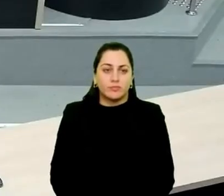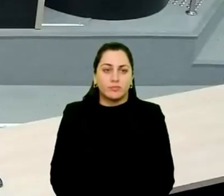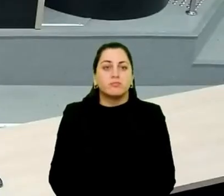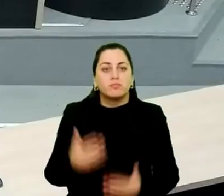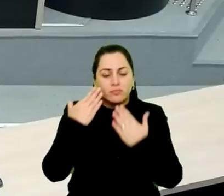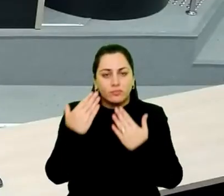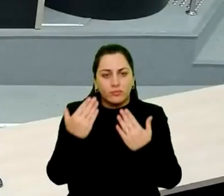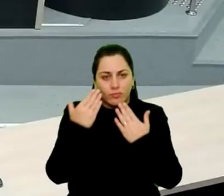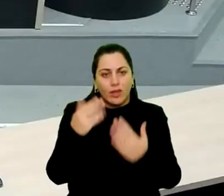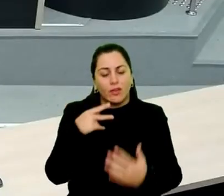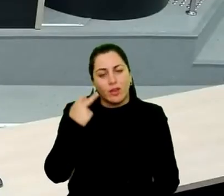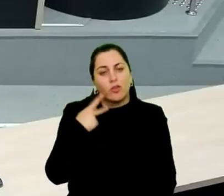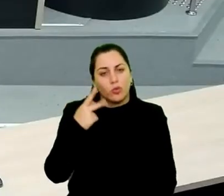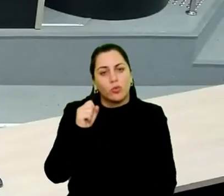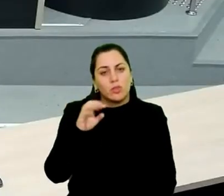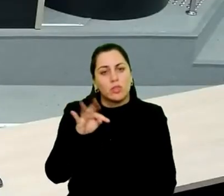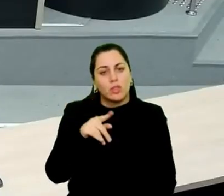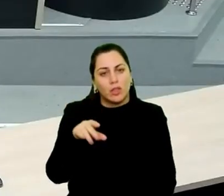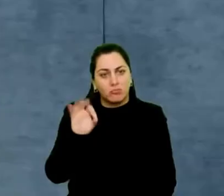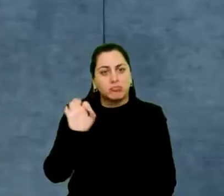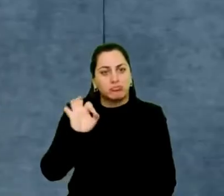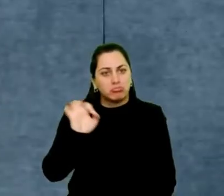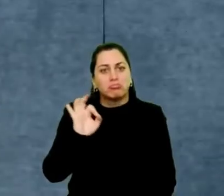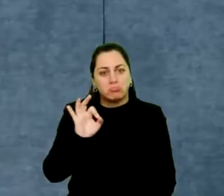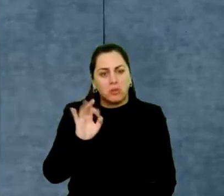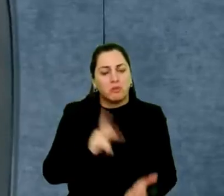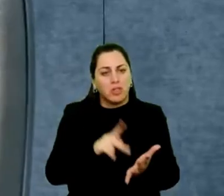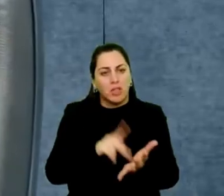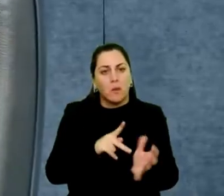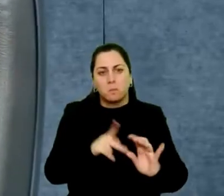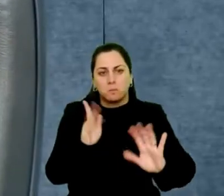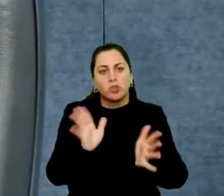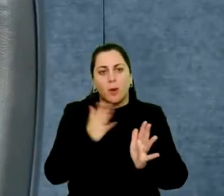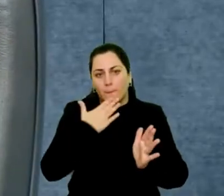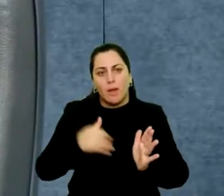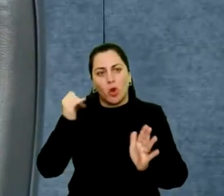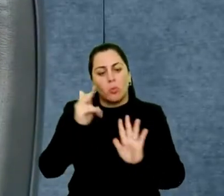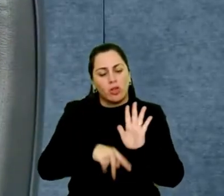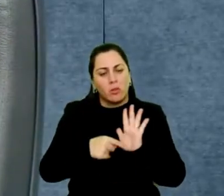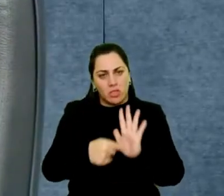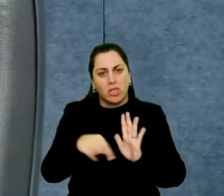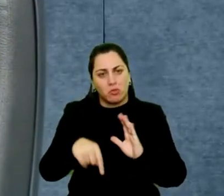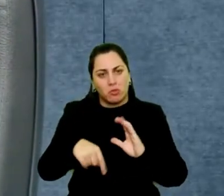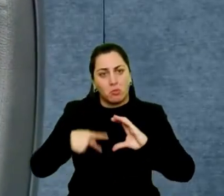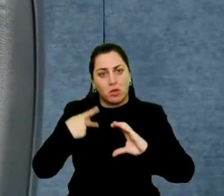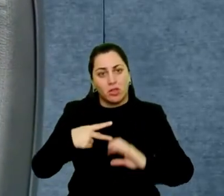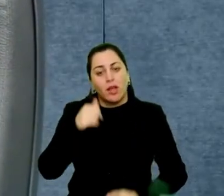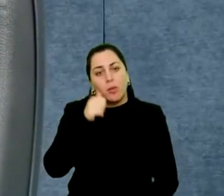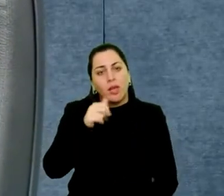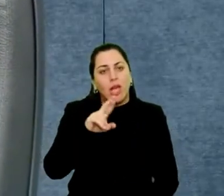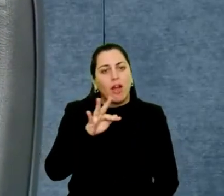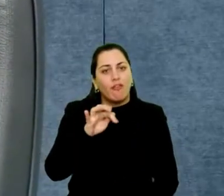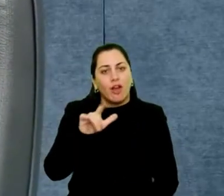Muito obrigado, vereador Santão. Realmente falei que foi um dos melhores, se não o melhor projeto apresentado à Câmara. A Rafaela não